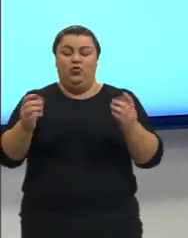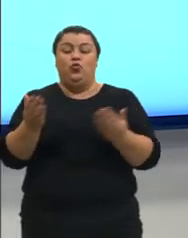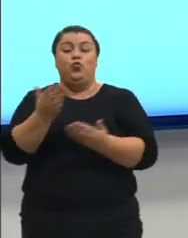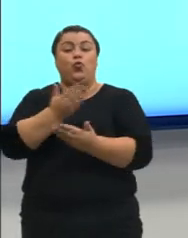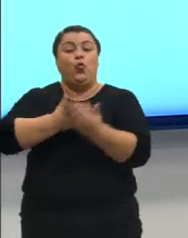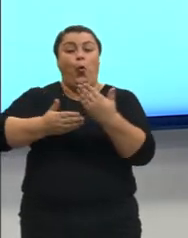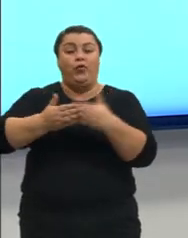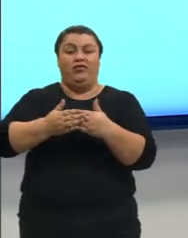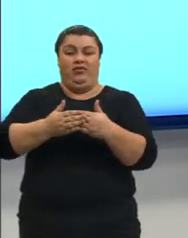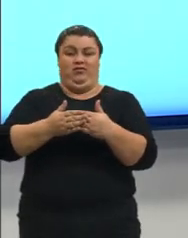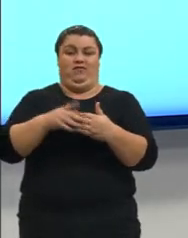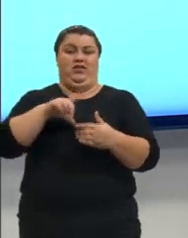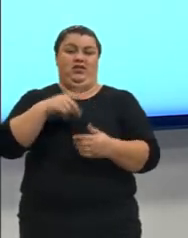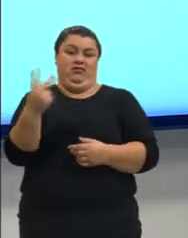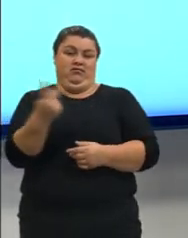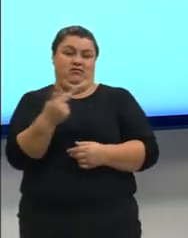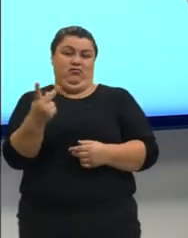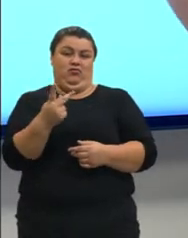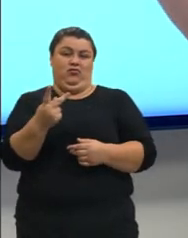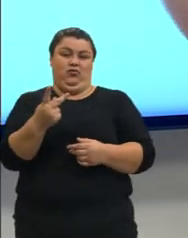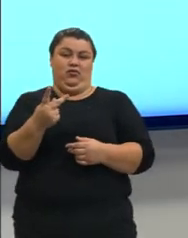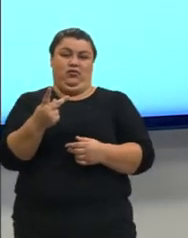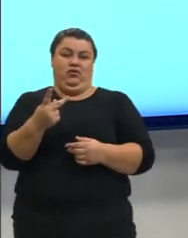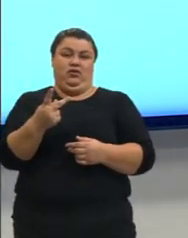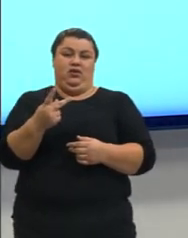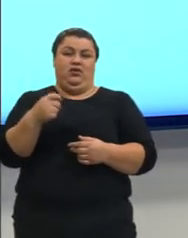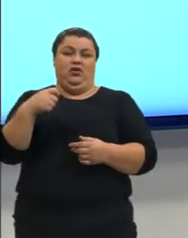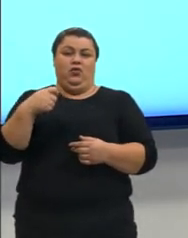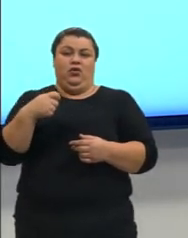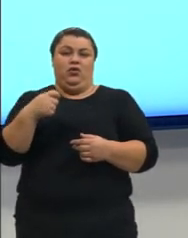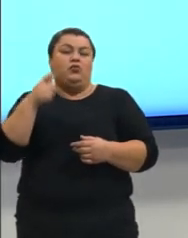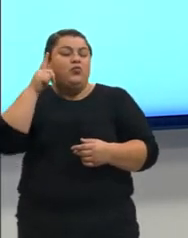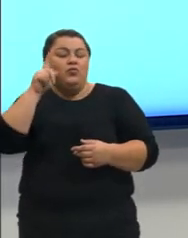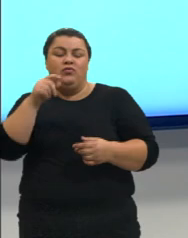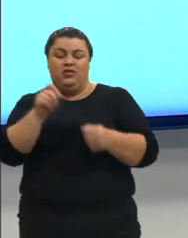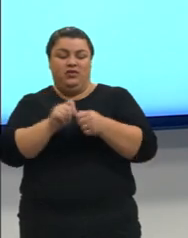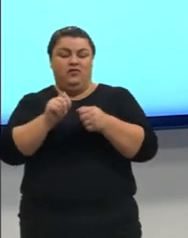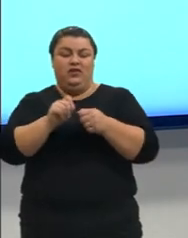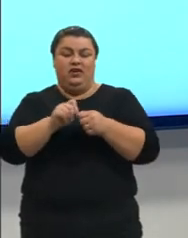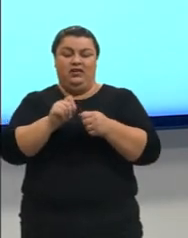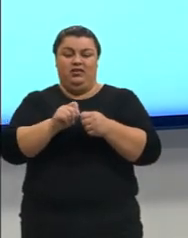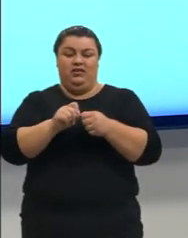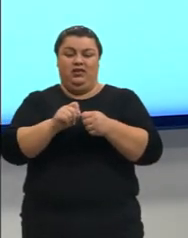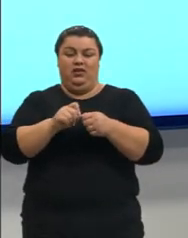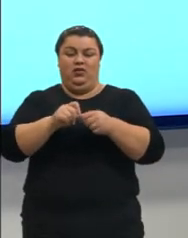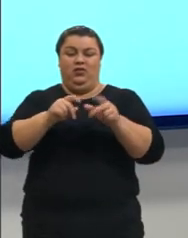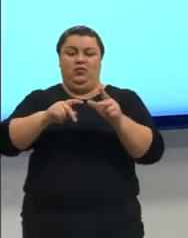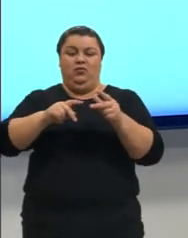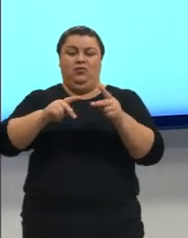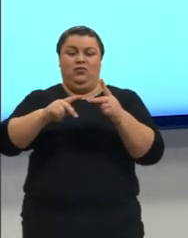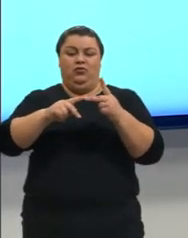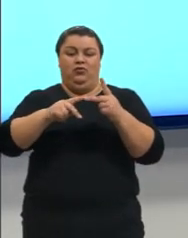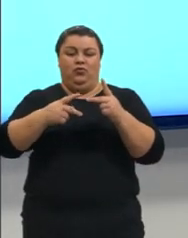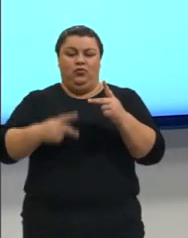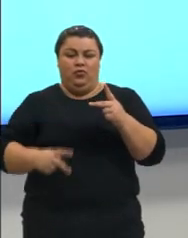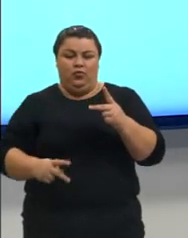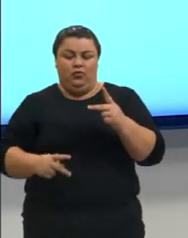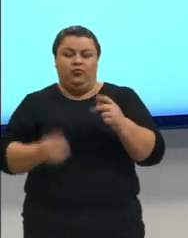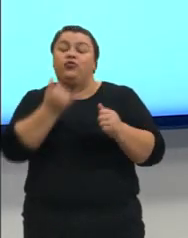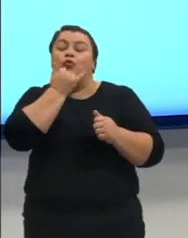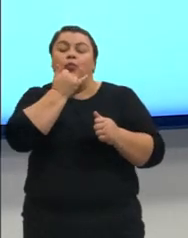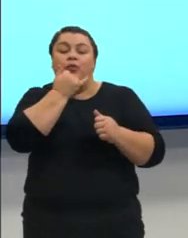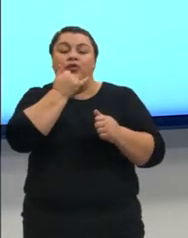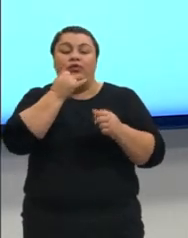consigo fazer uma análise no eixo do sintagma eu não consigo fazer uma análise sintática sem